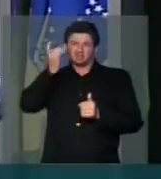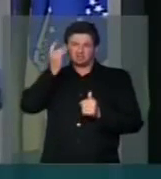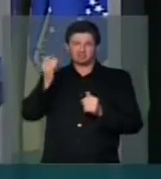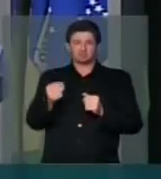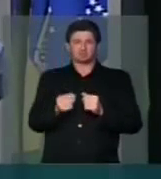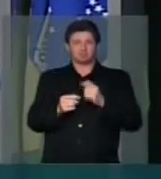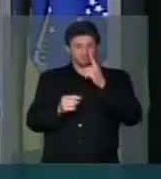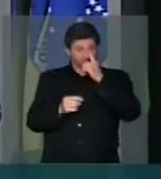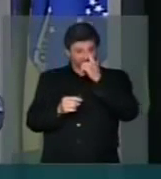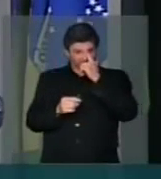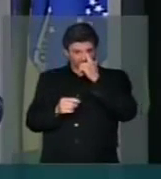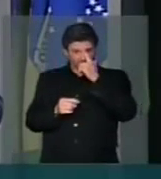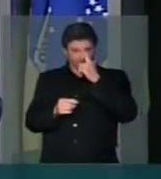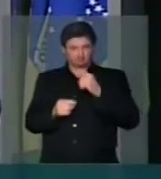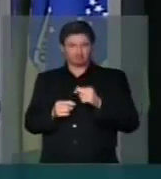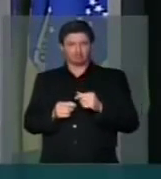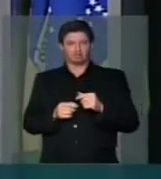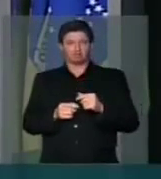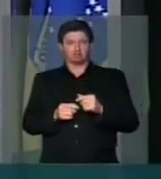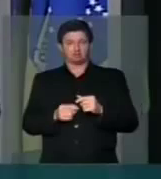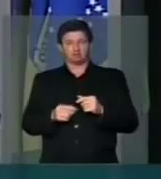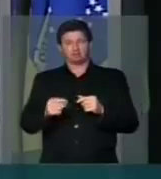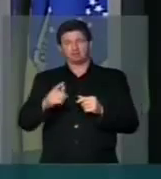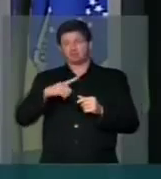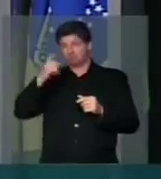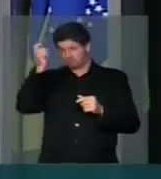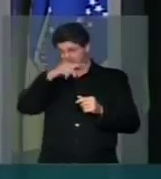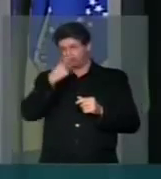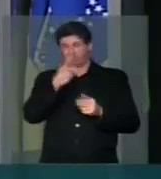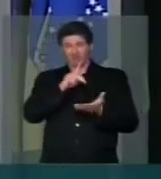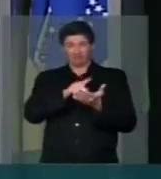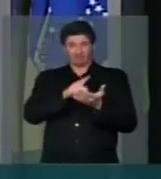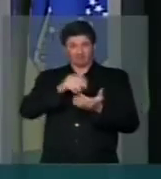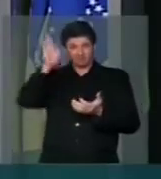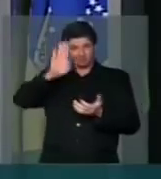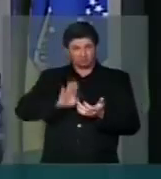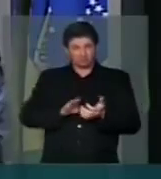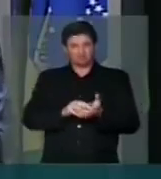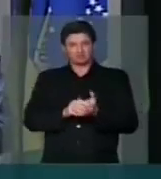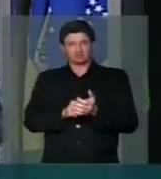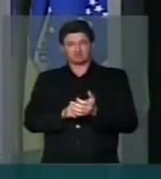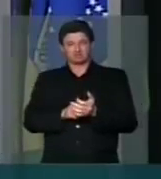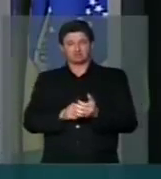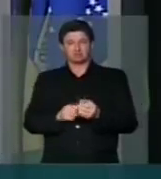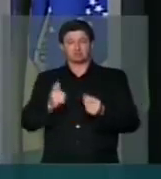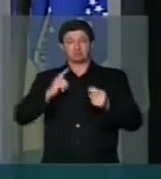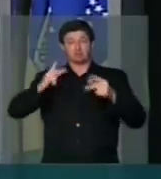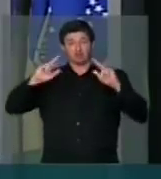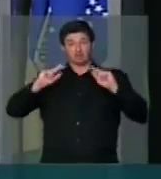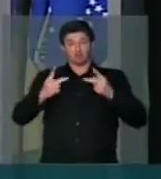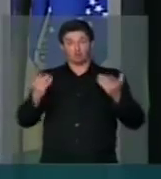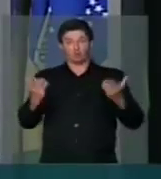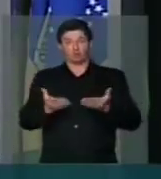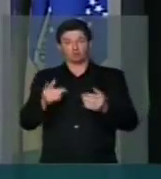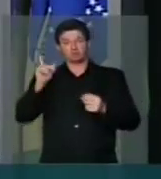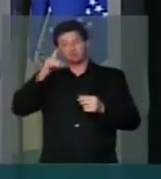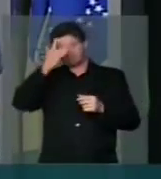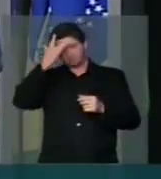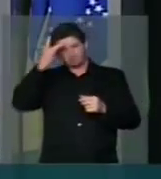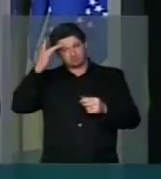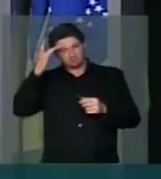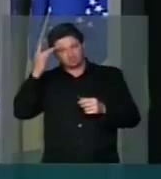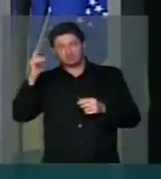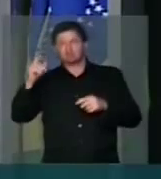tem tido além da grande dificuldade de falar a verdade para o país, além de ser reconhecida hoje como alguém de